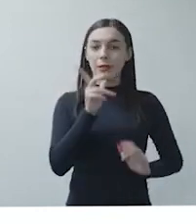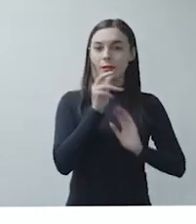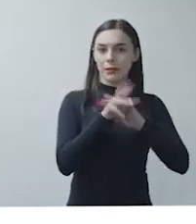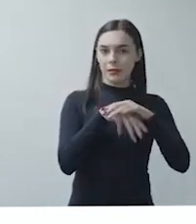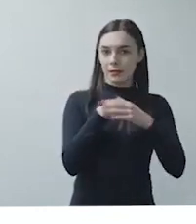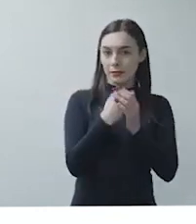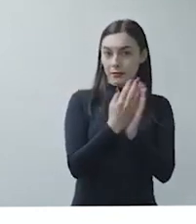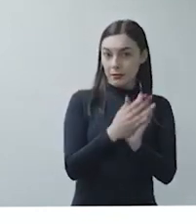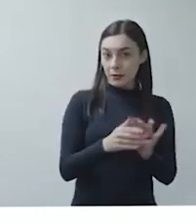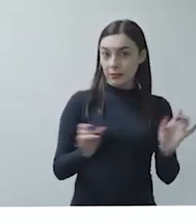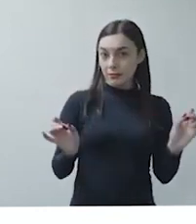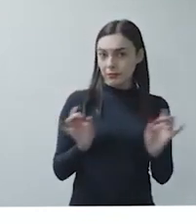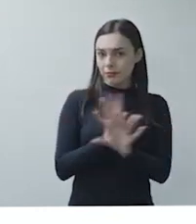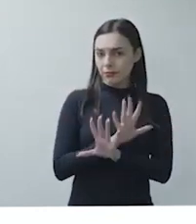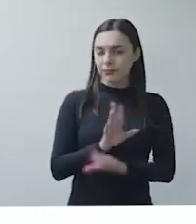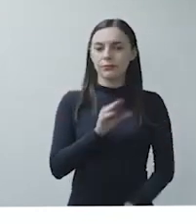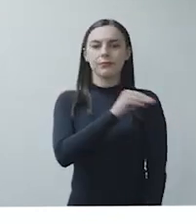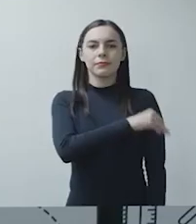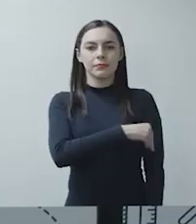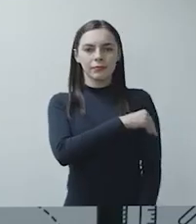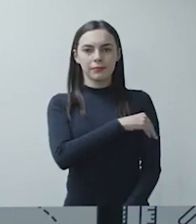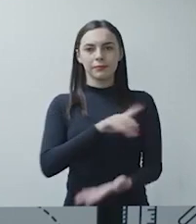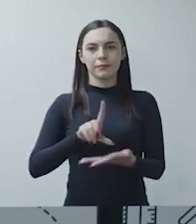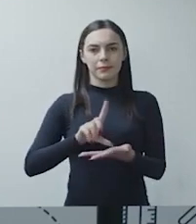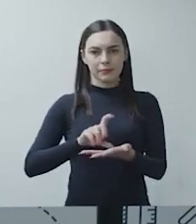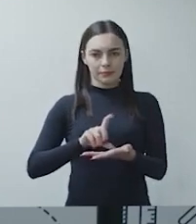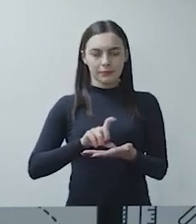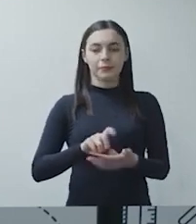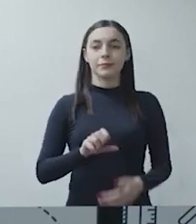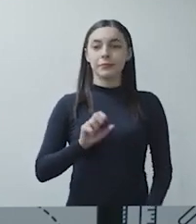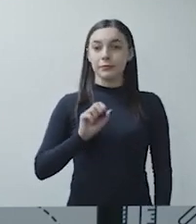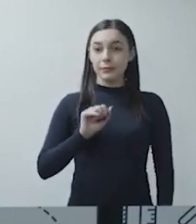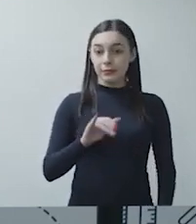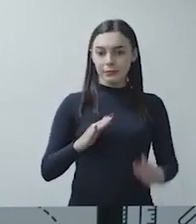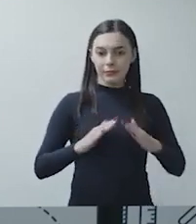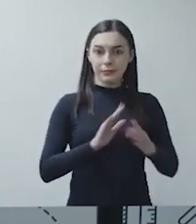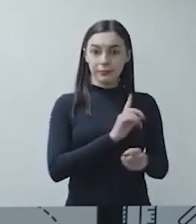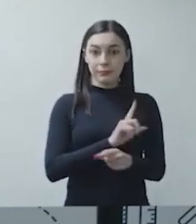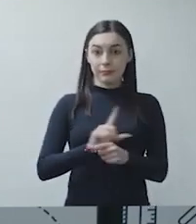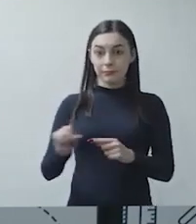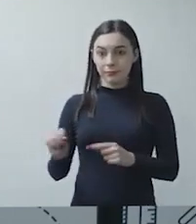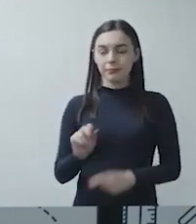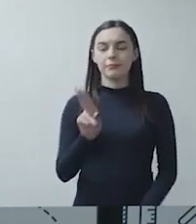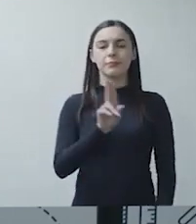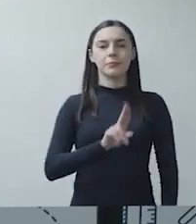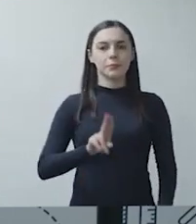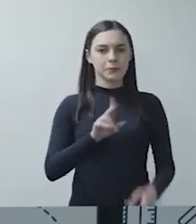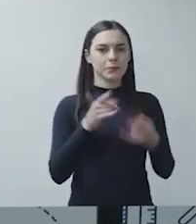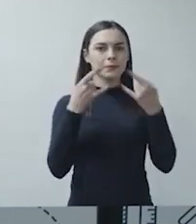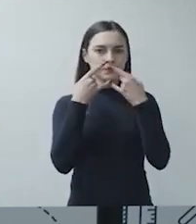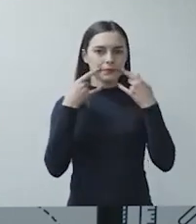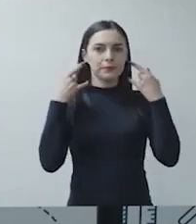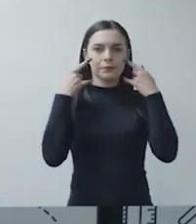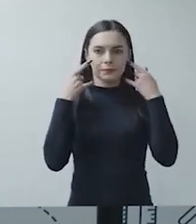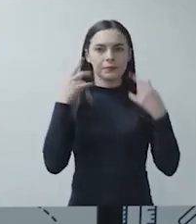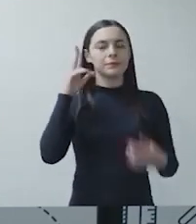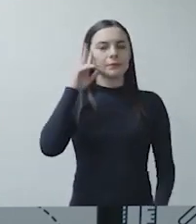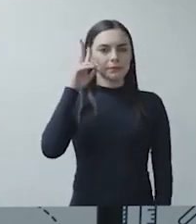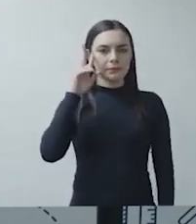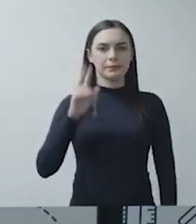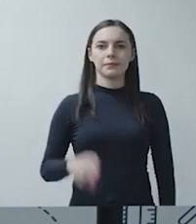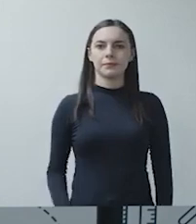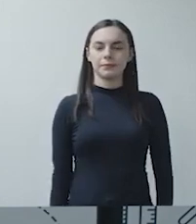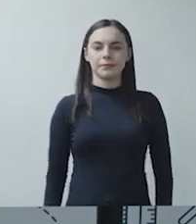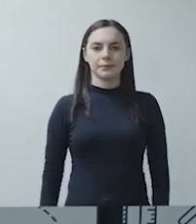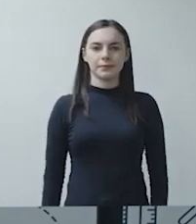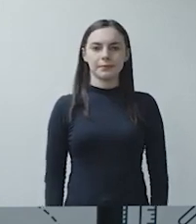depois da higienização, passar o álcool em gel. E, se sair de casa, não esquecer de utilizar a máscara.